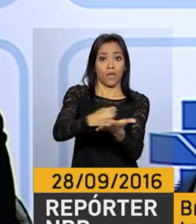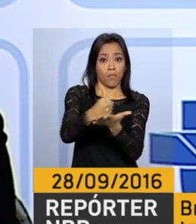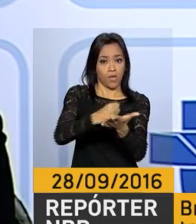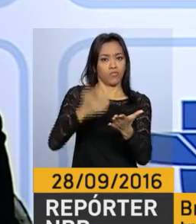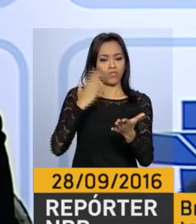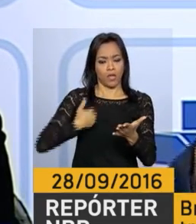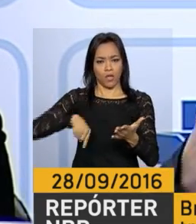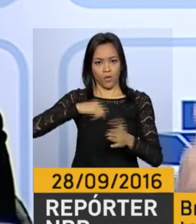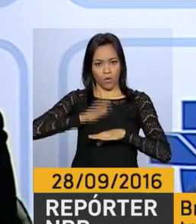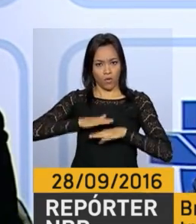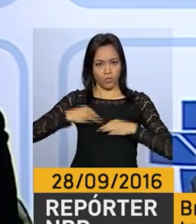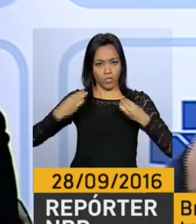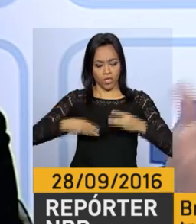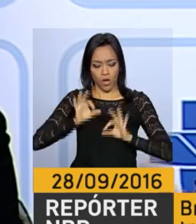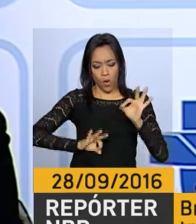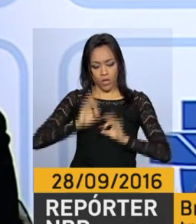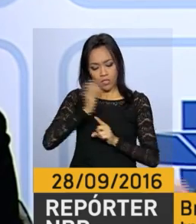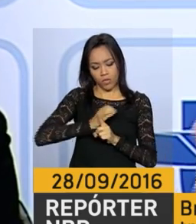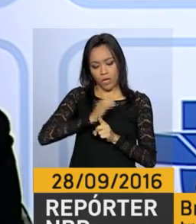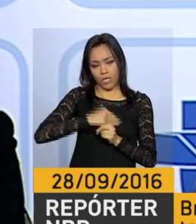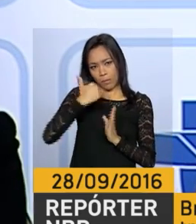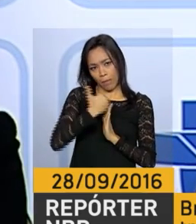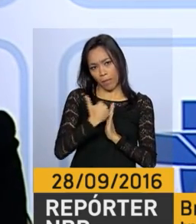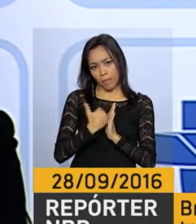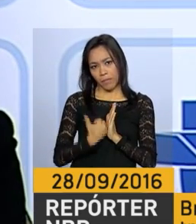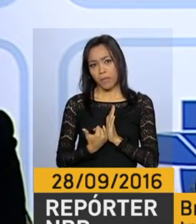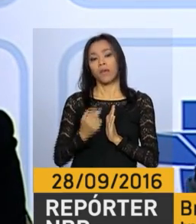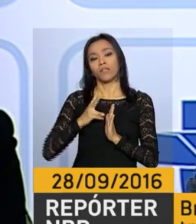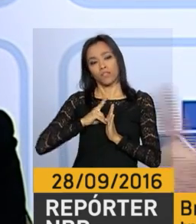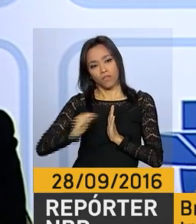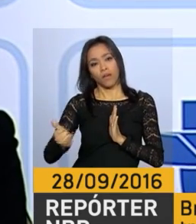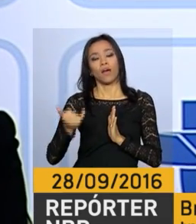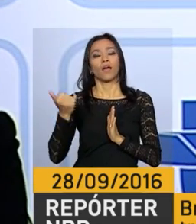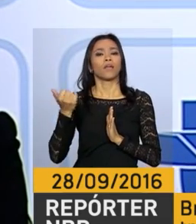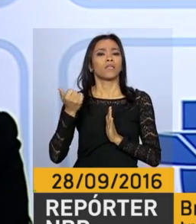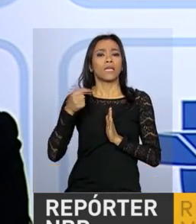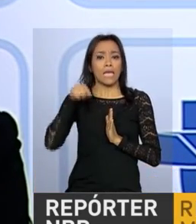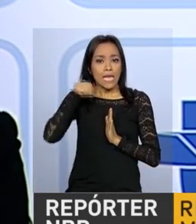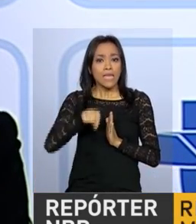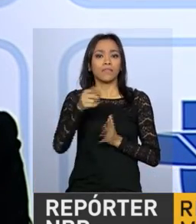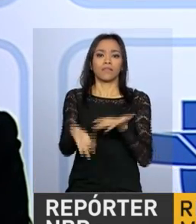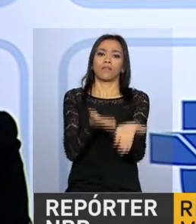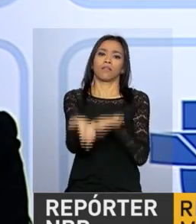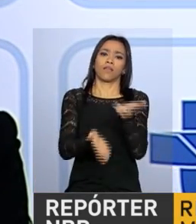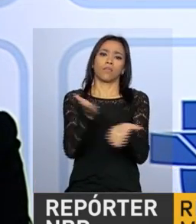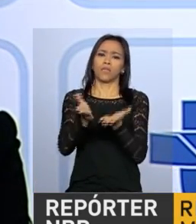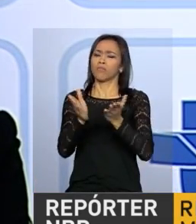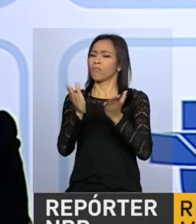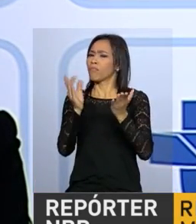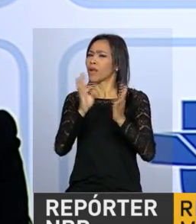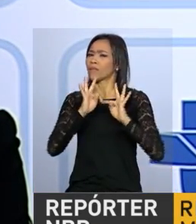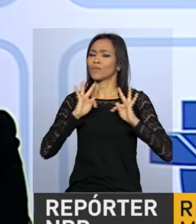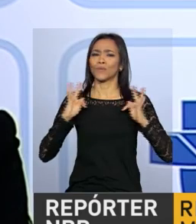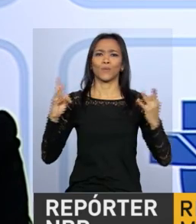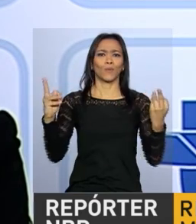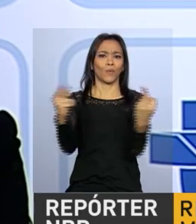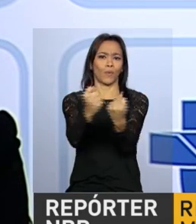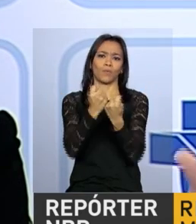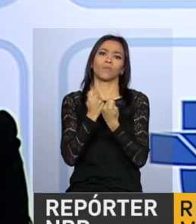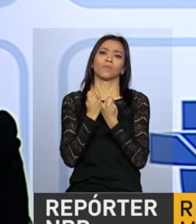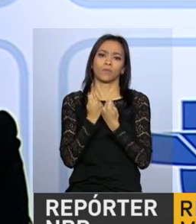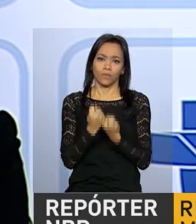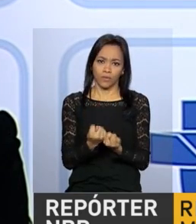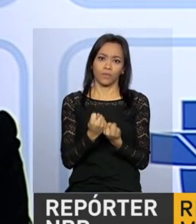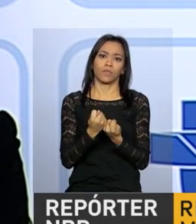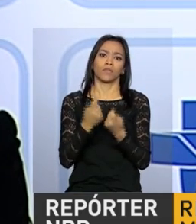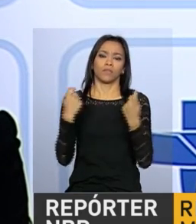incorporaremos progressivamente este tratamento para todos os que estão sendo tratados e que não